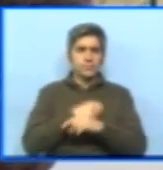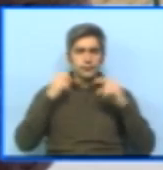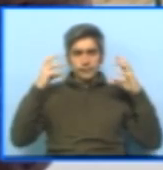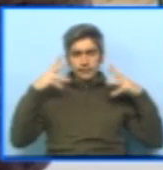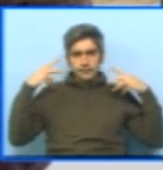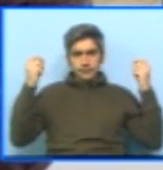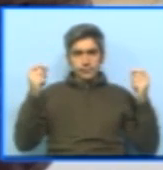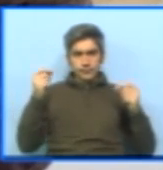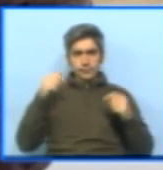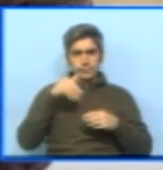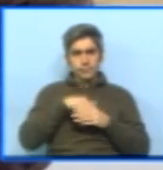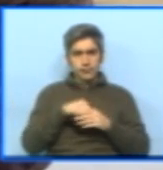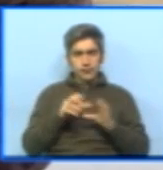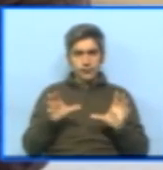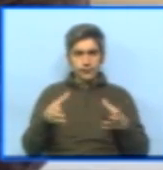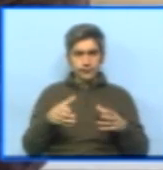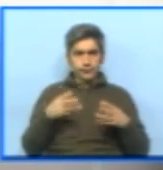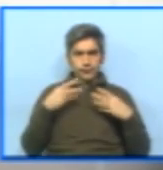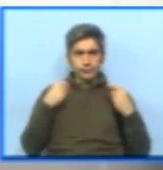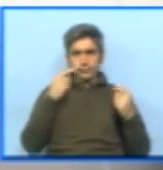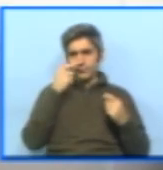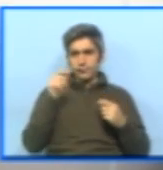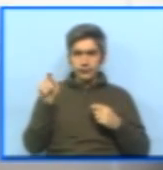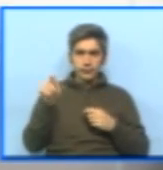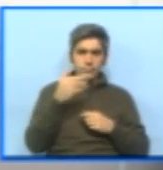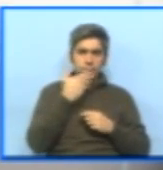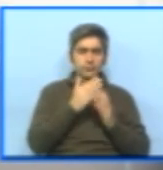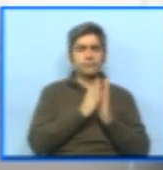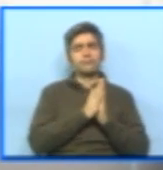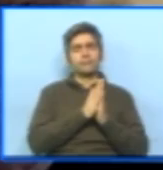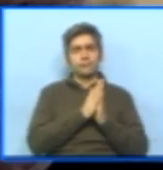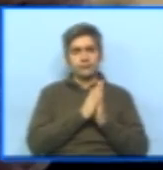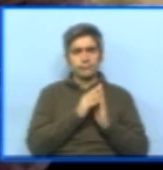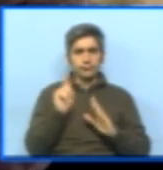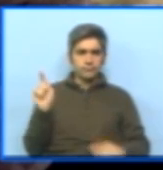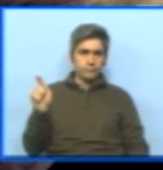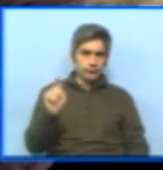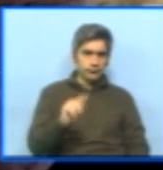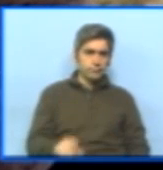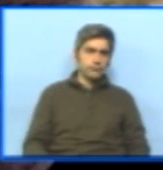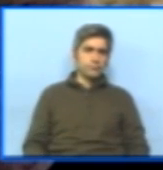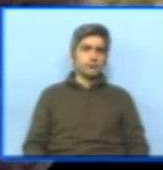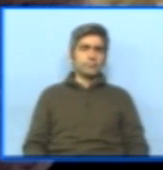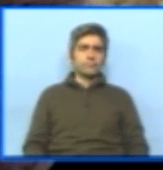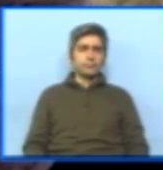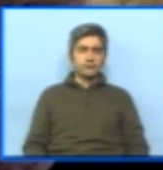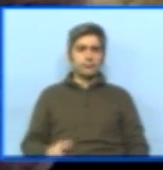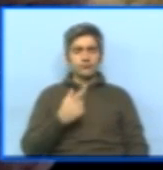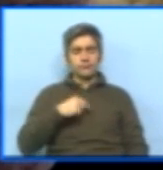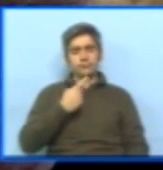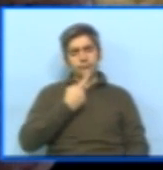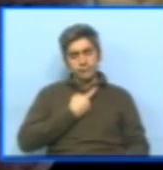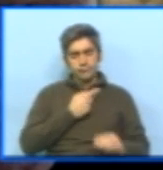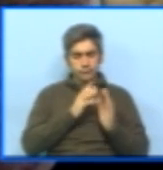almas dentro do rancho, as almas daqueles que pedem orações ao rancho. E que nós temos a obrigação